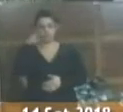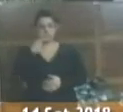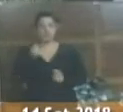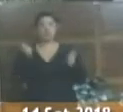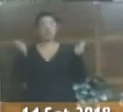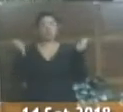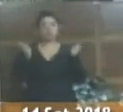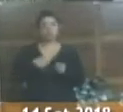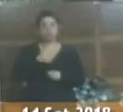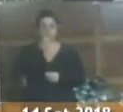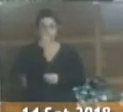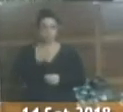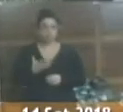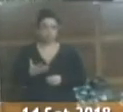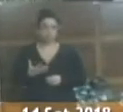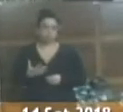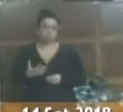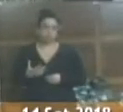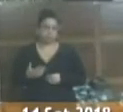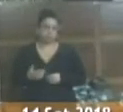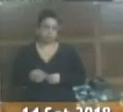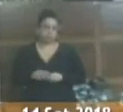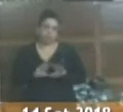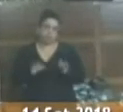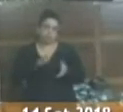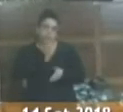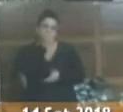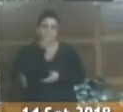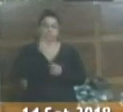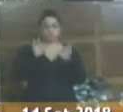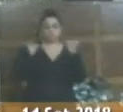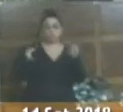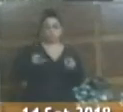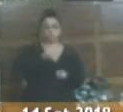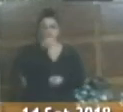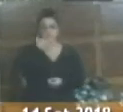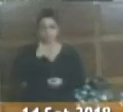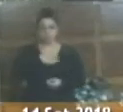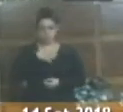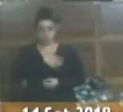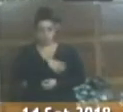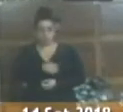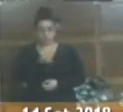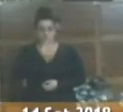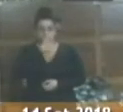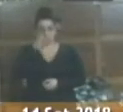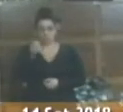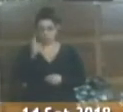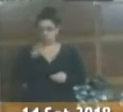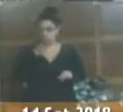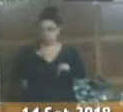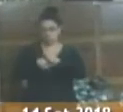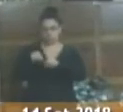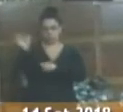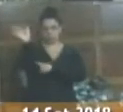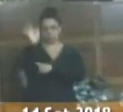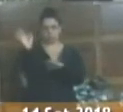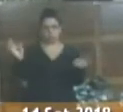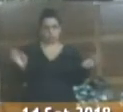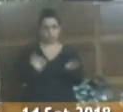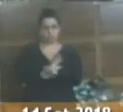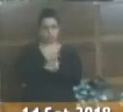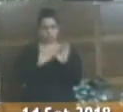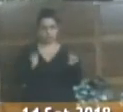válido, será muito bacana para todo mundo. Meus filhos já estão todos criados e formados. Nós,